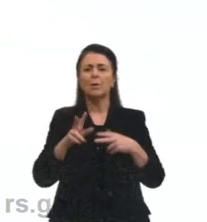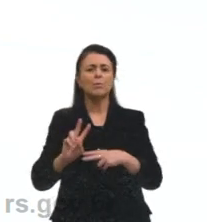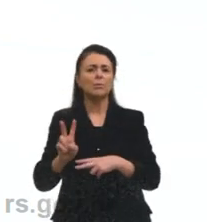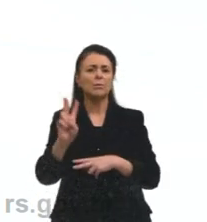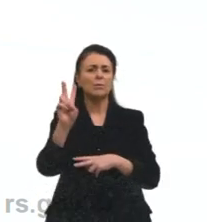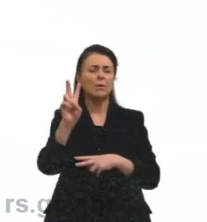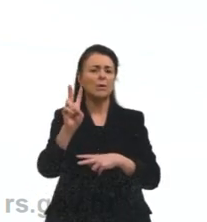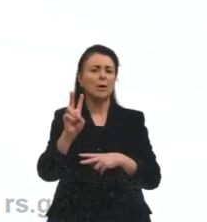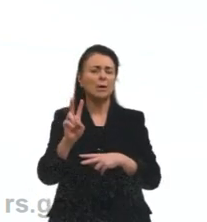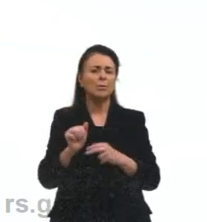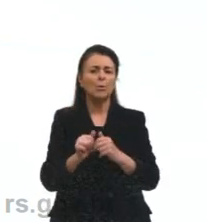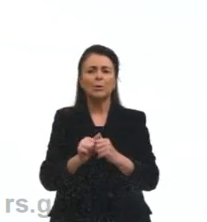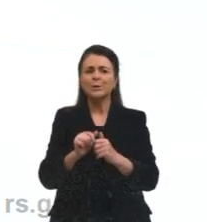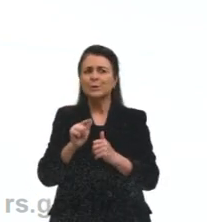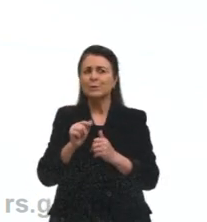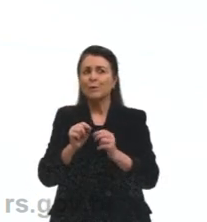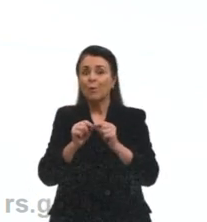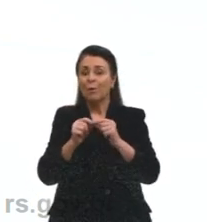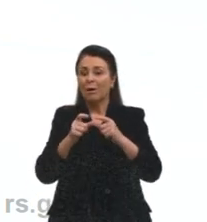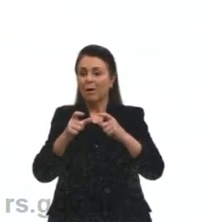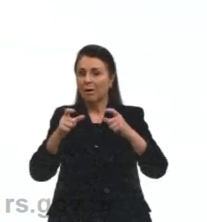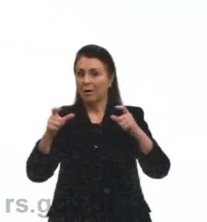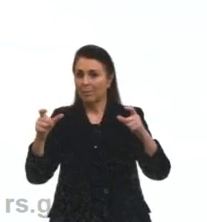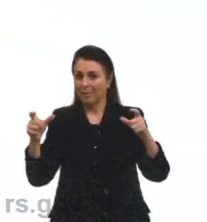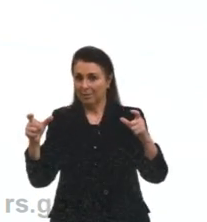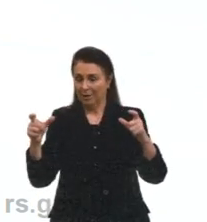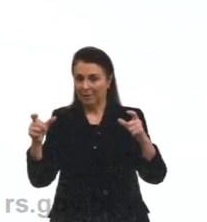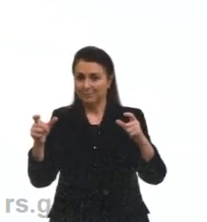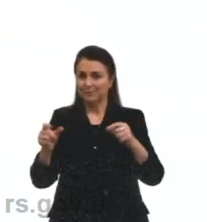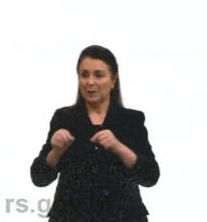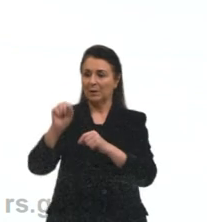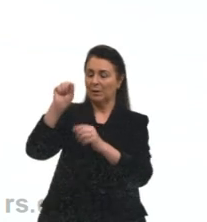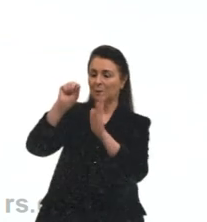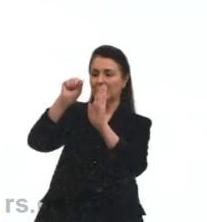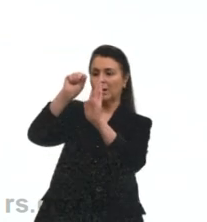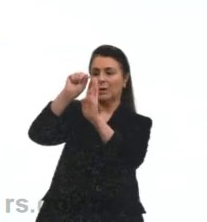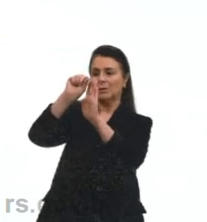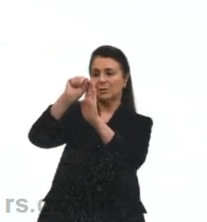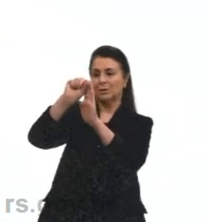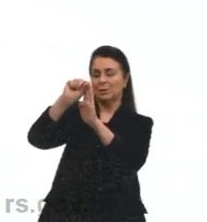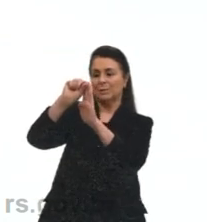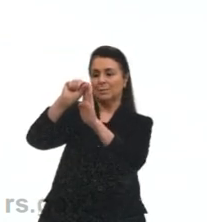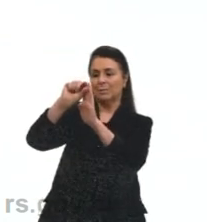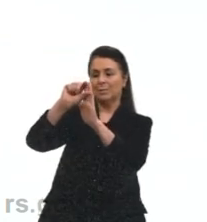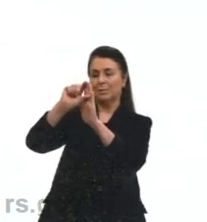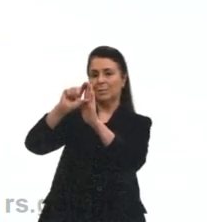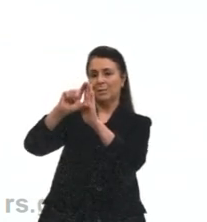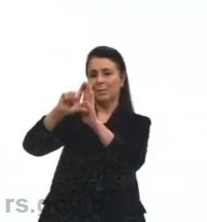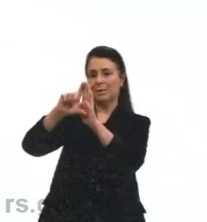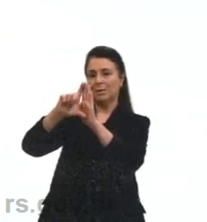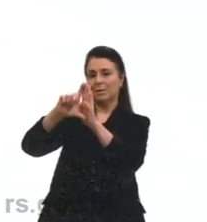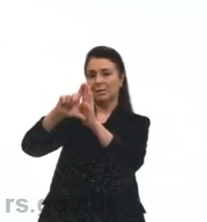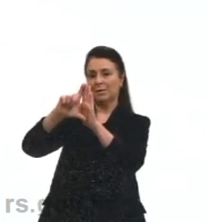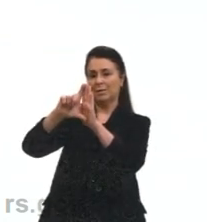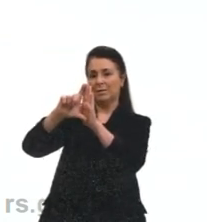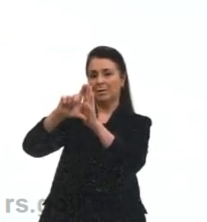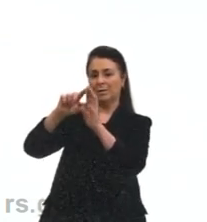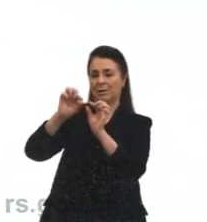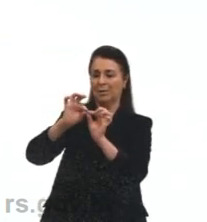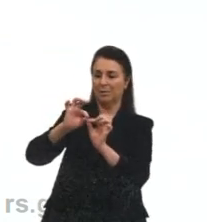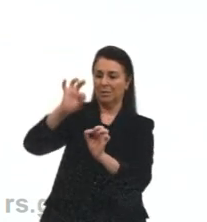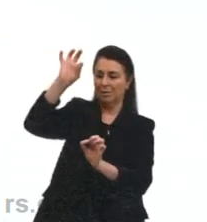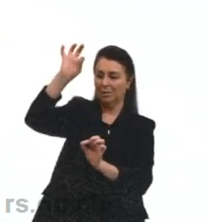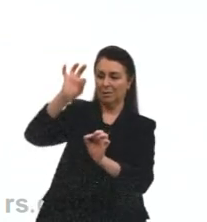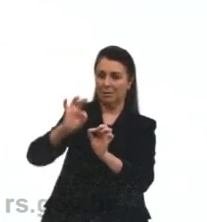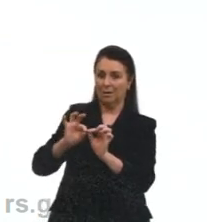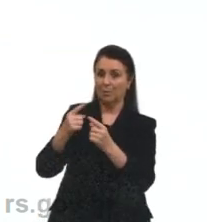valores das densidades eles vão aumentar de cima para baixo e na vertical né quando eu